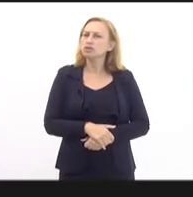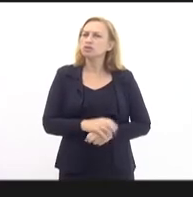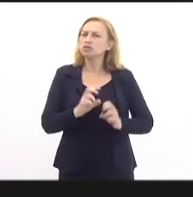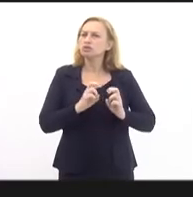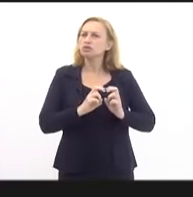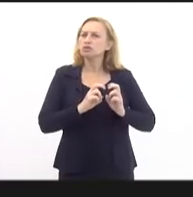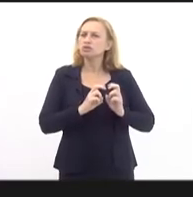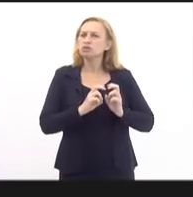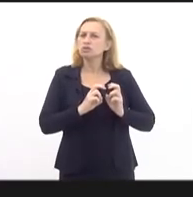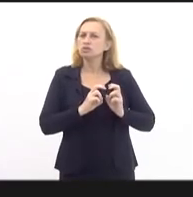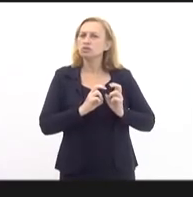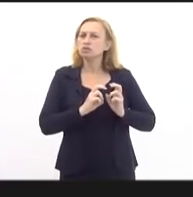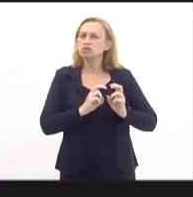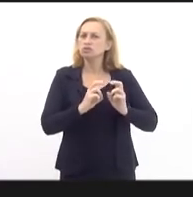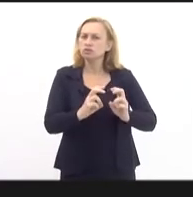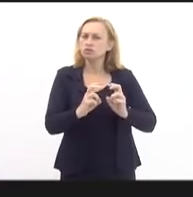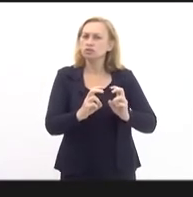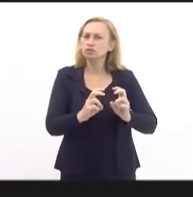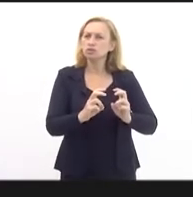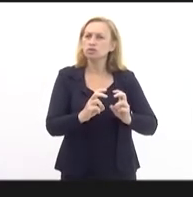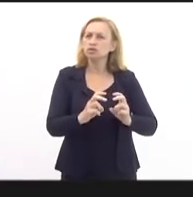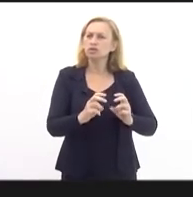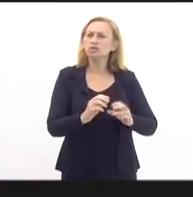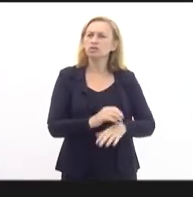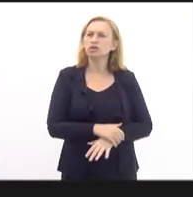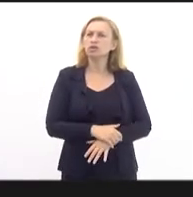Supervia faz, né,